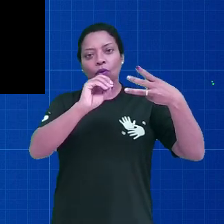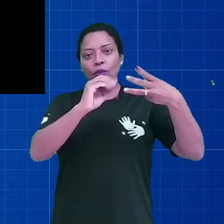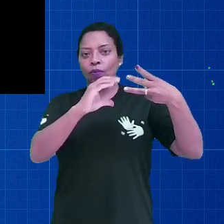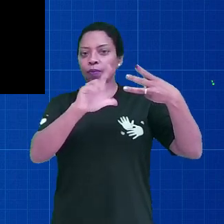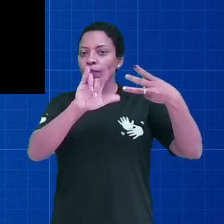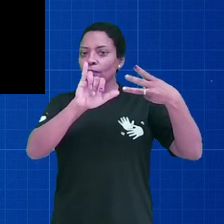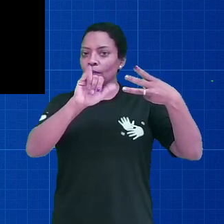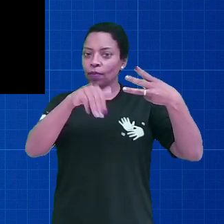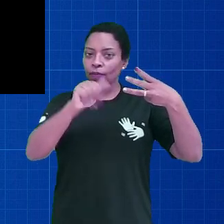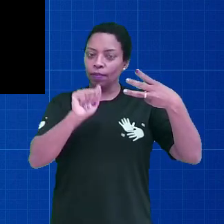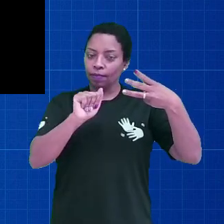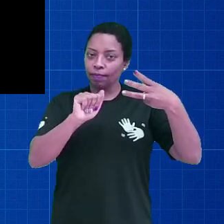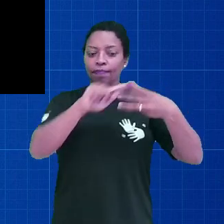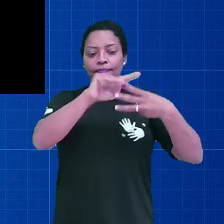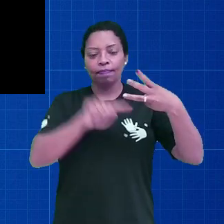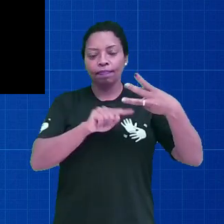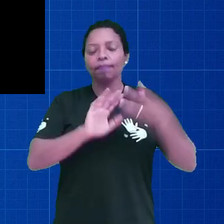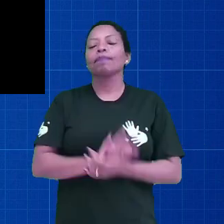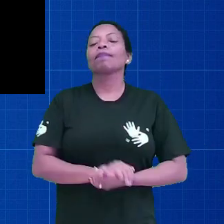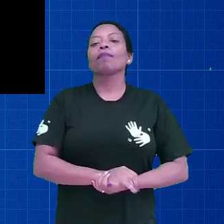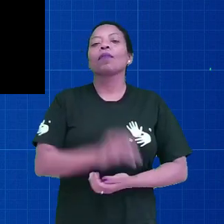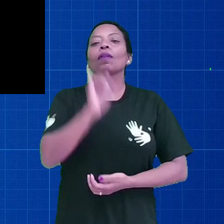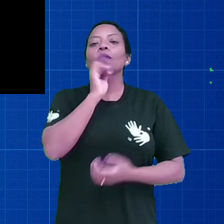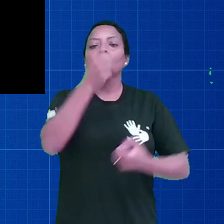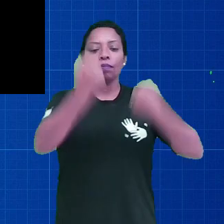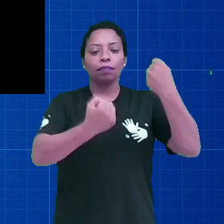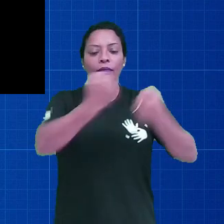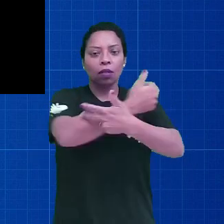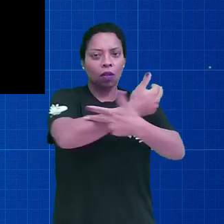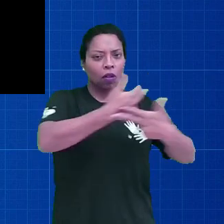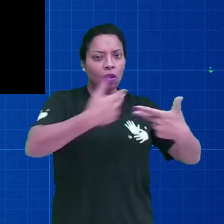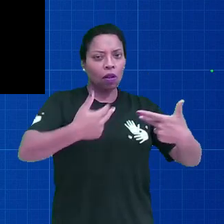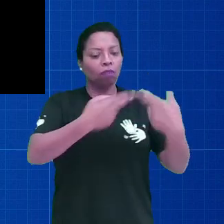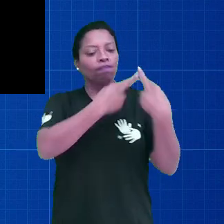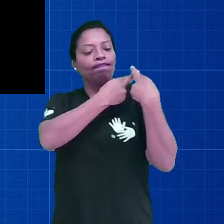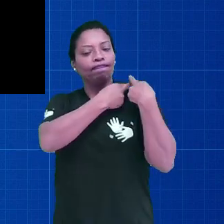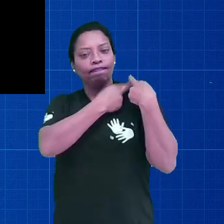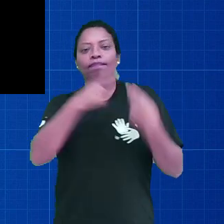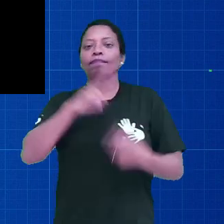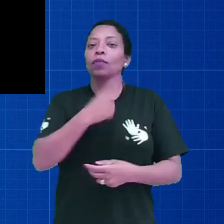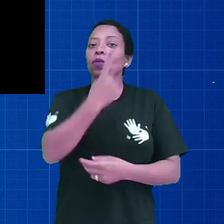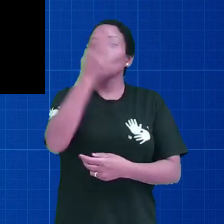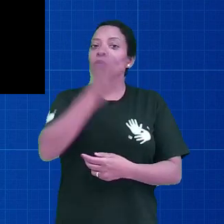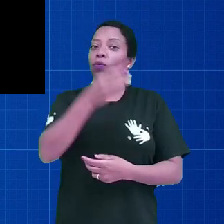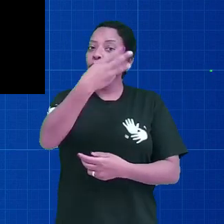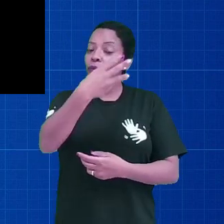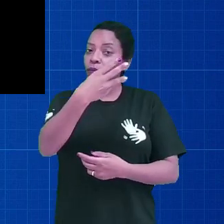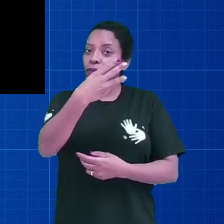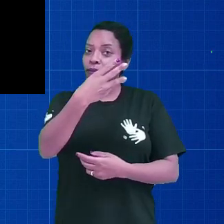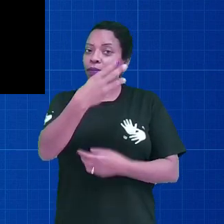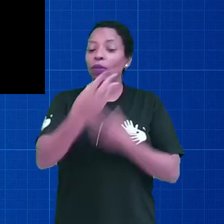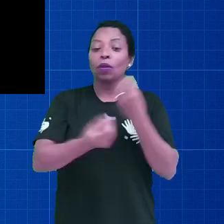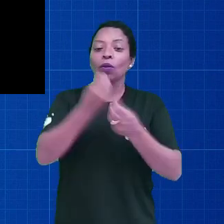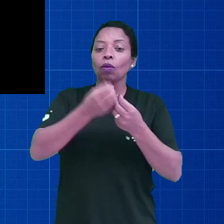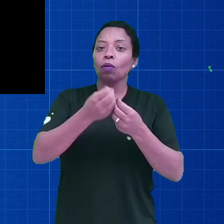O transporte é responsável por praticamente 1/3 das emissões